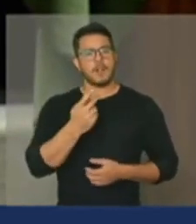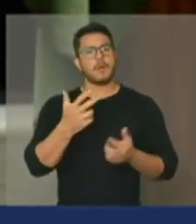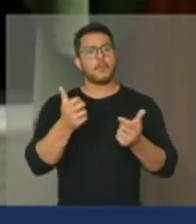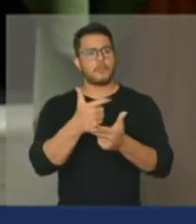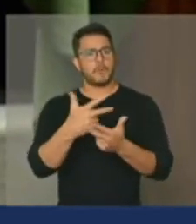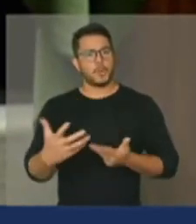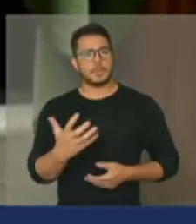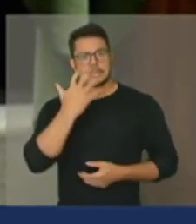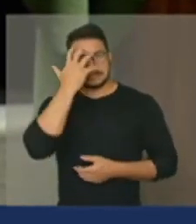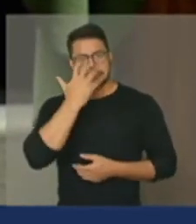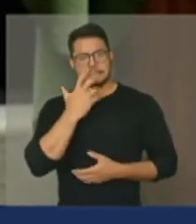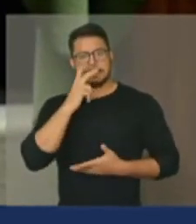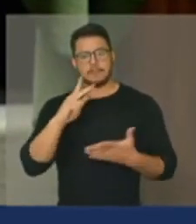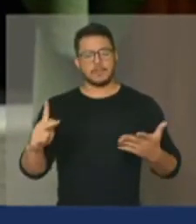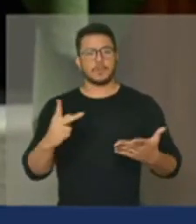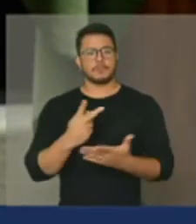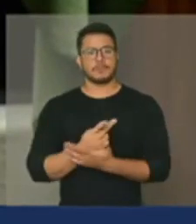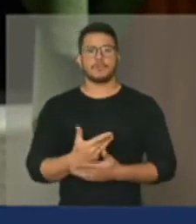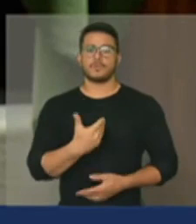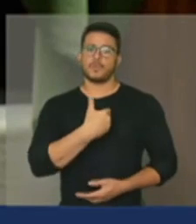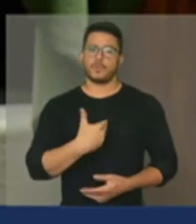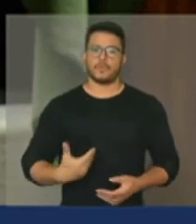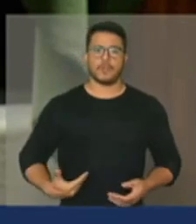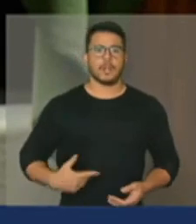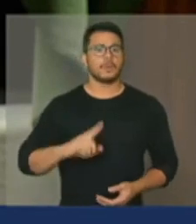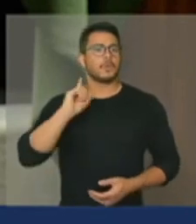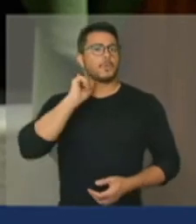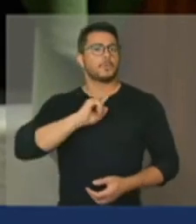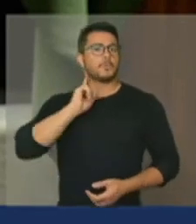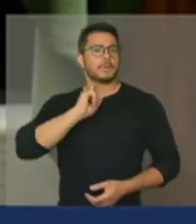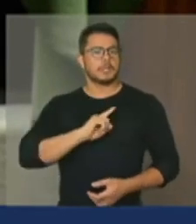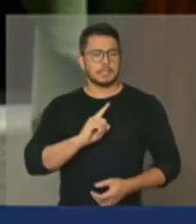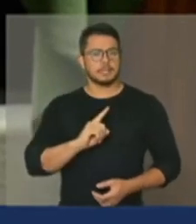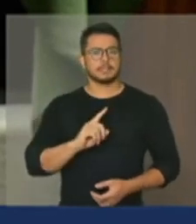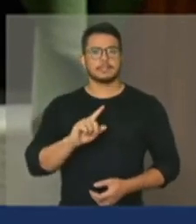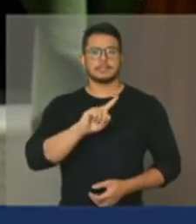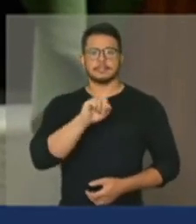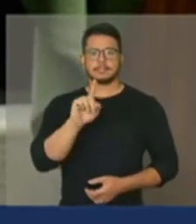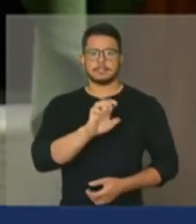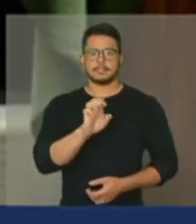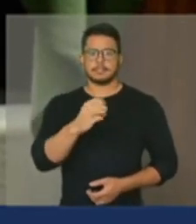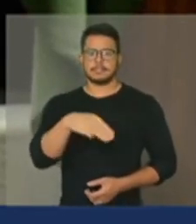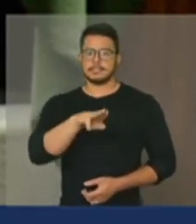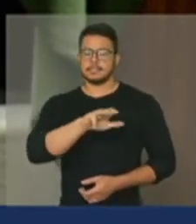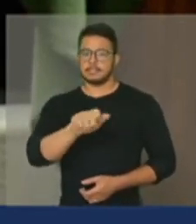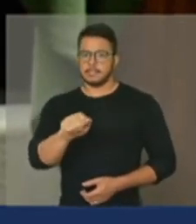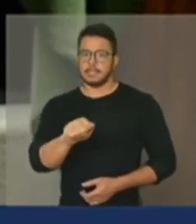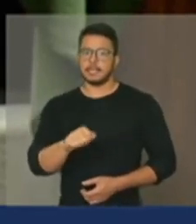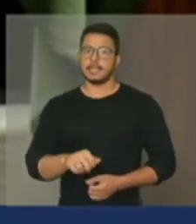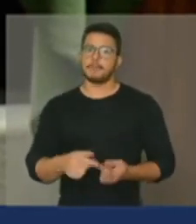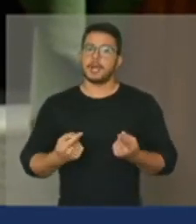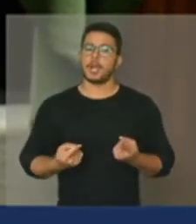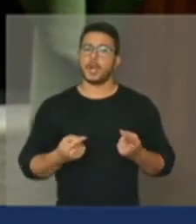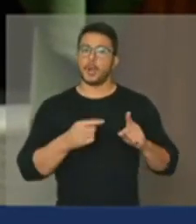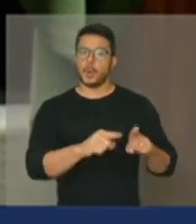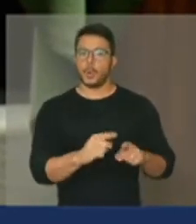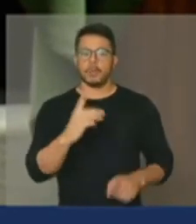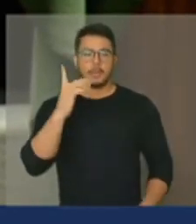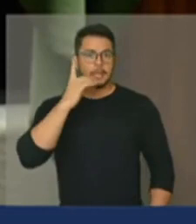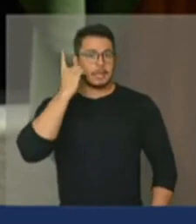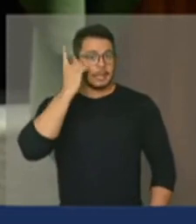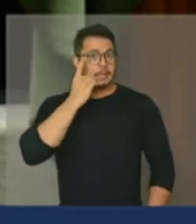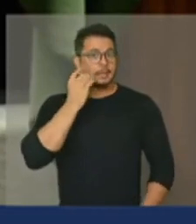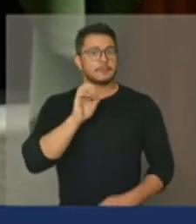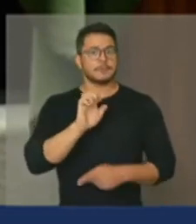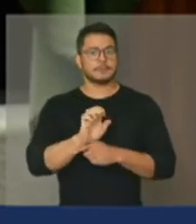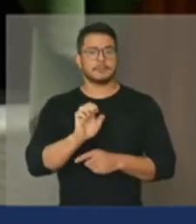profundamente autoritário do governador de Minas Gerais, Romeu Zema, contra uma deputada estadual, que é